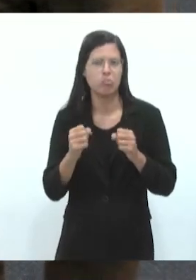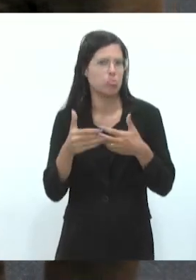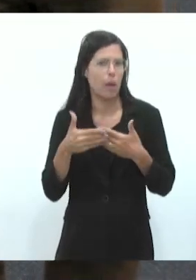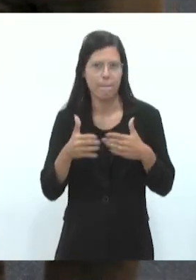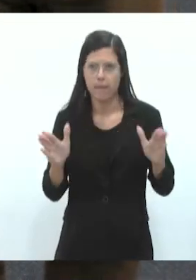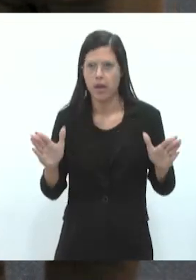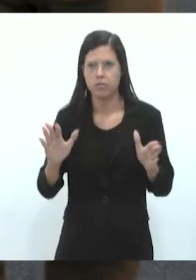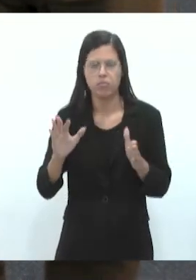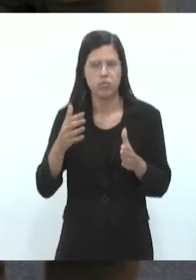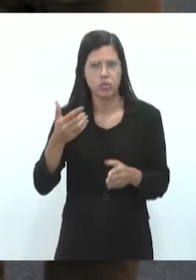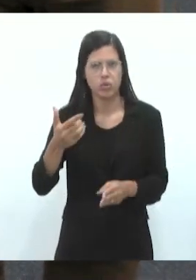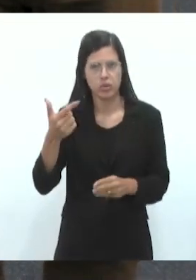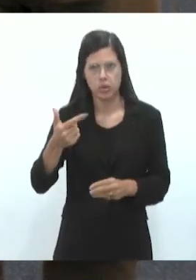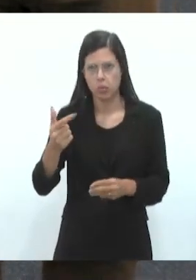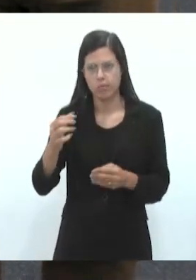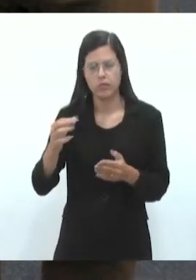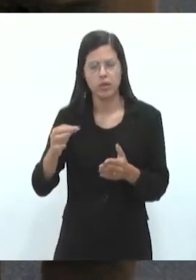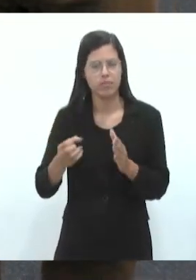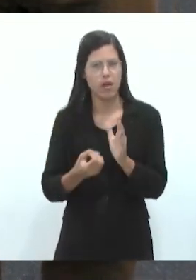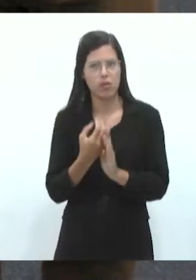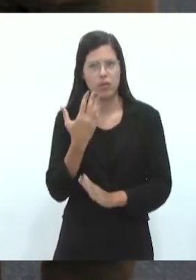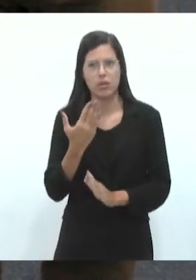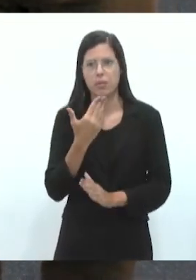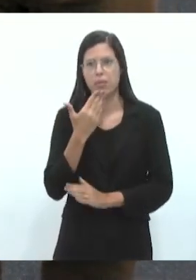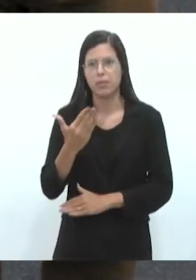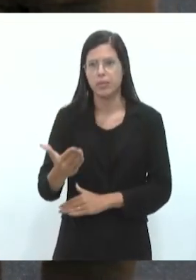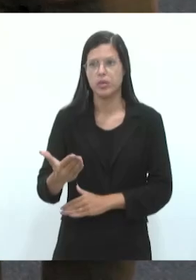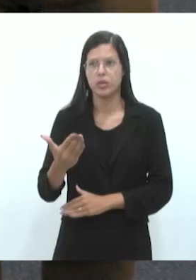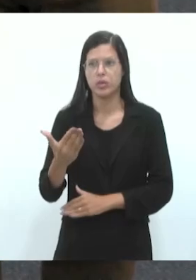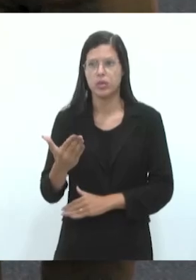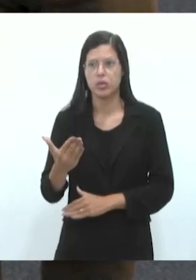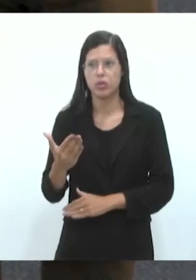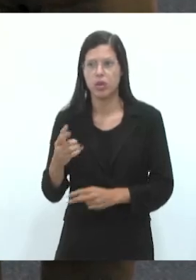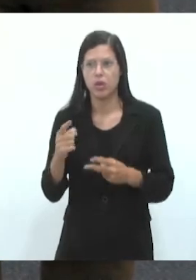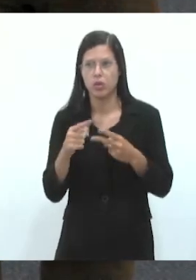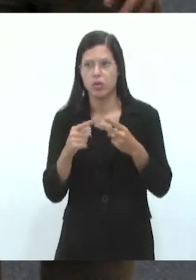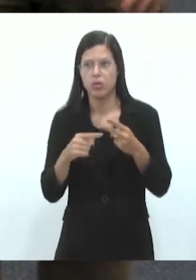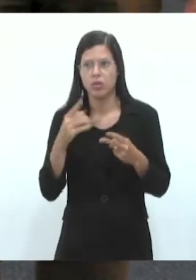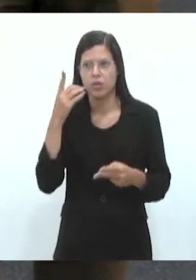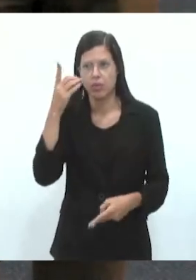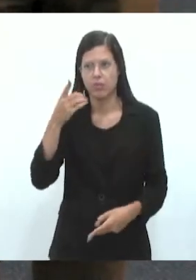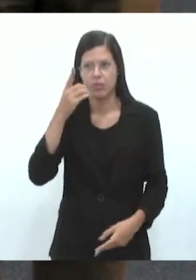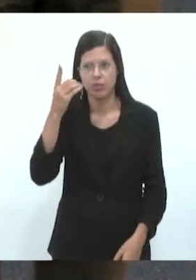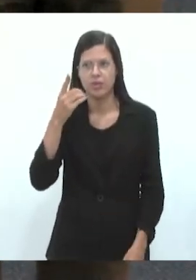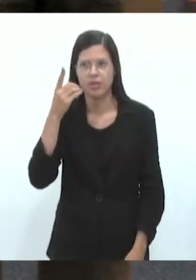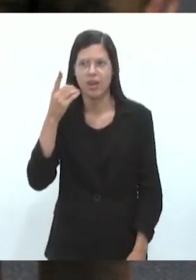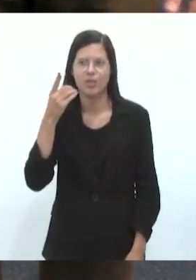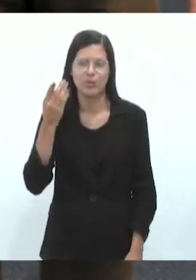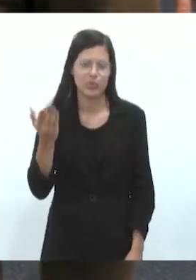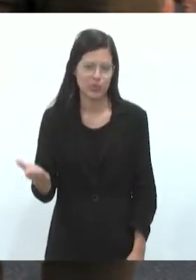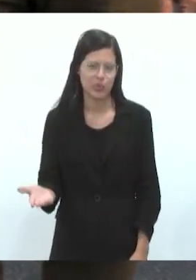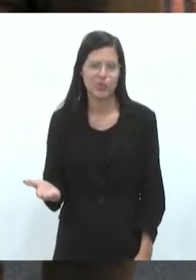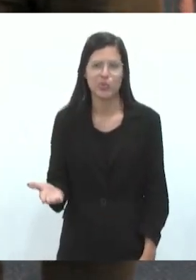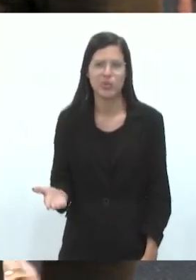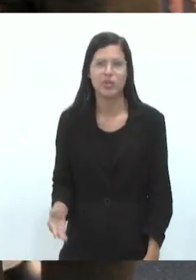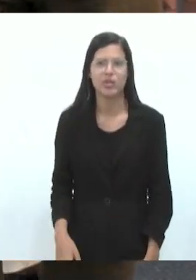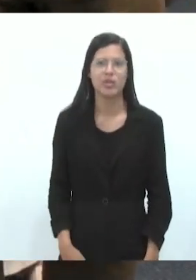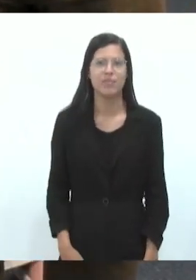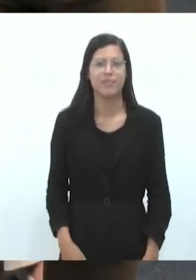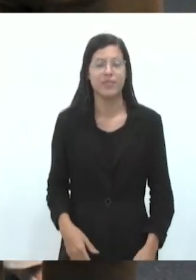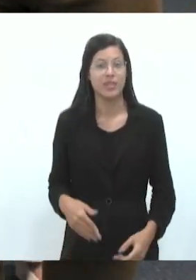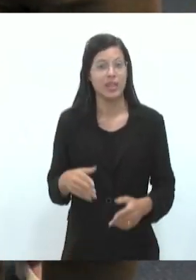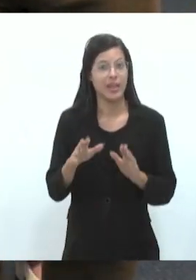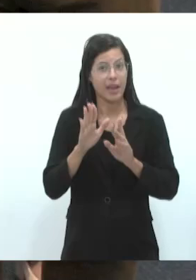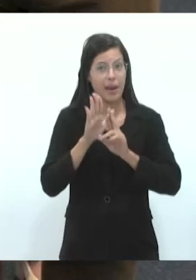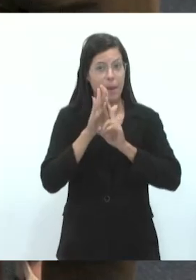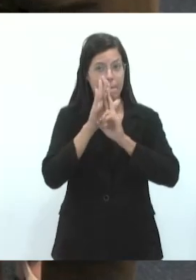todos e pedindo, especialmente, talvez, a 2 deputados aqui que são nossos decanos e que representam nessa